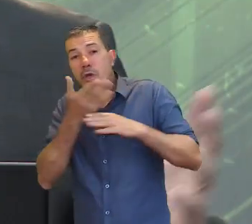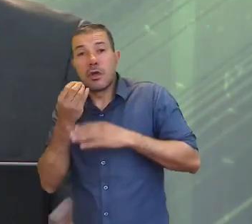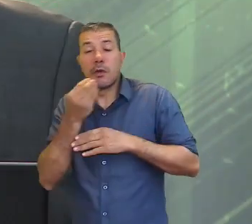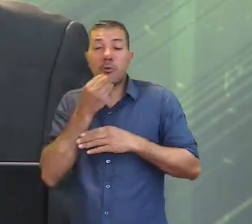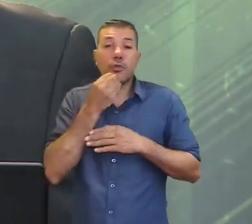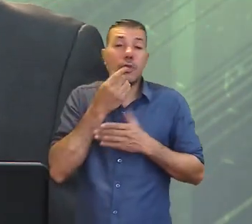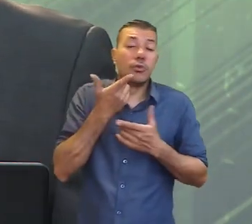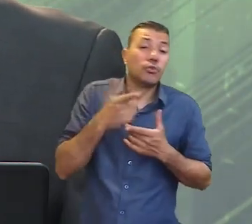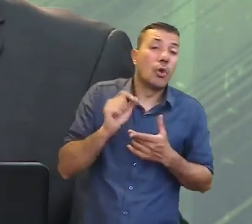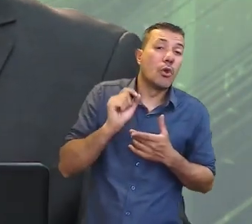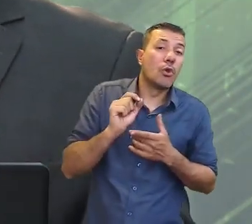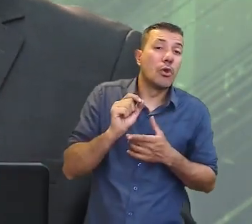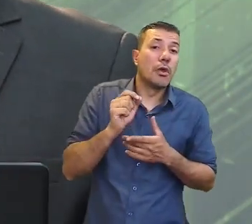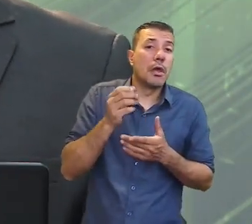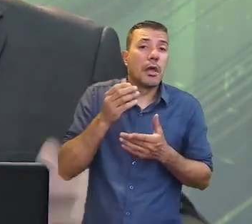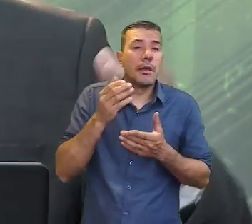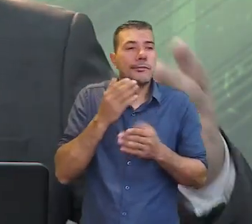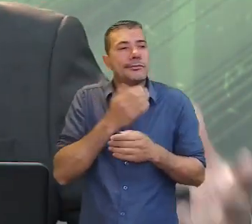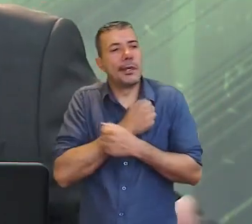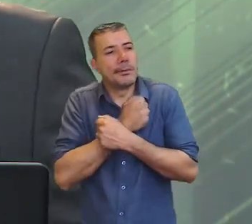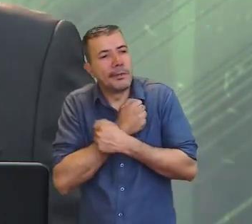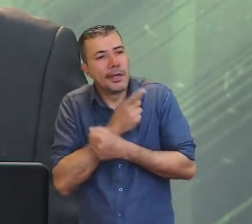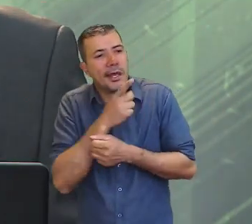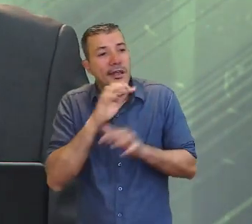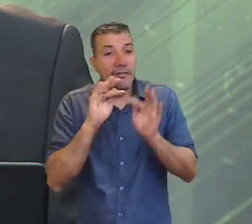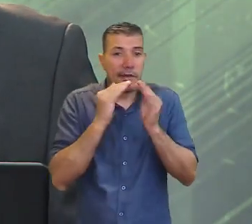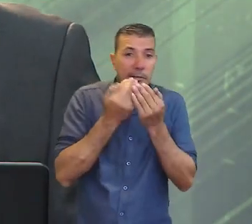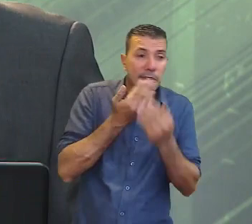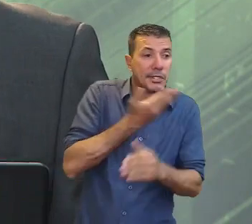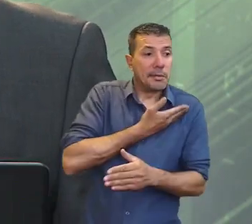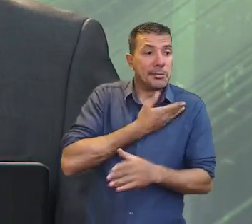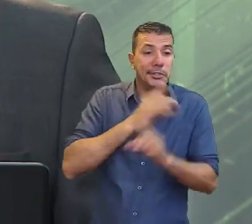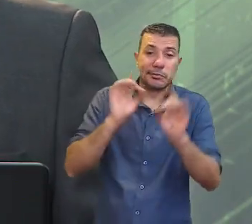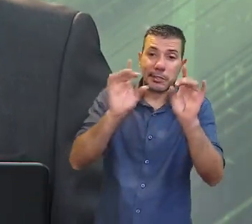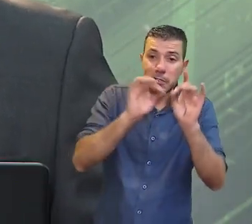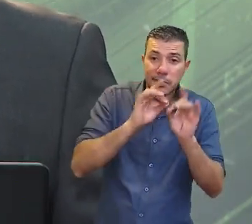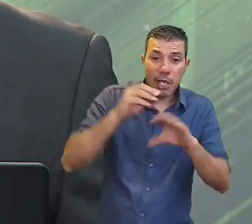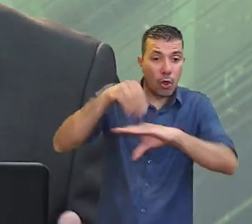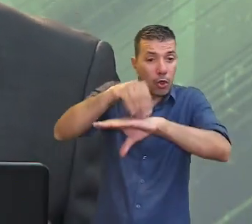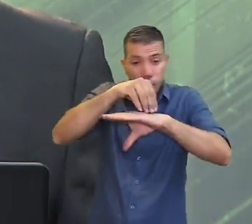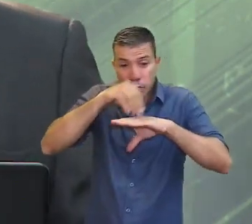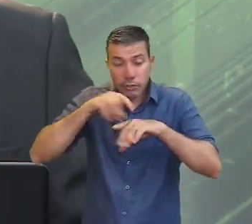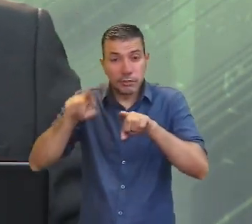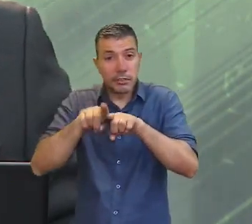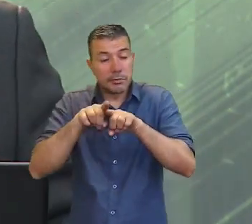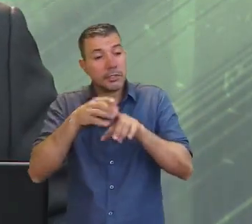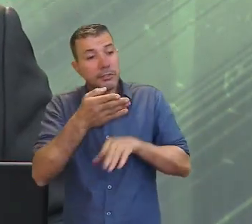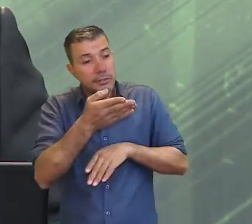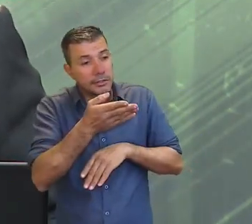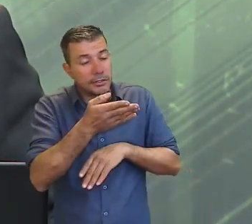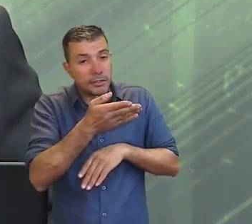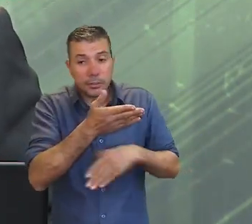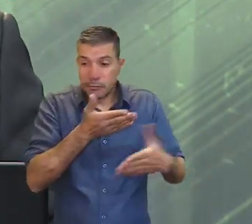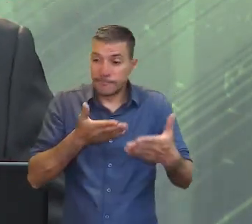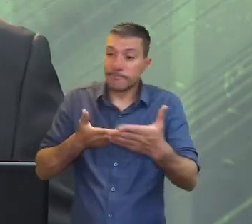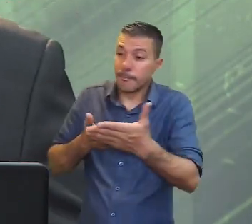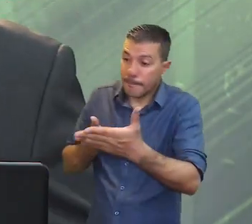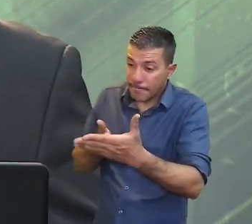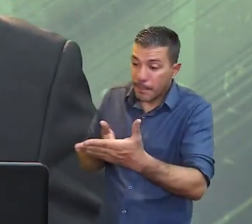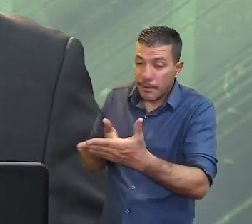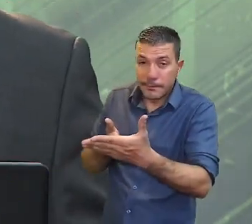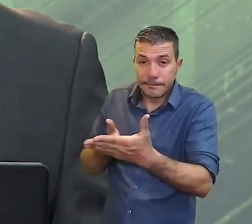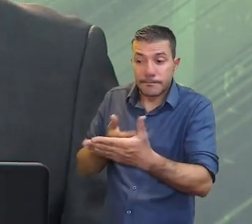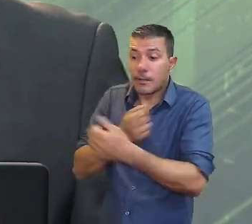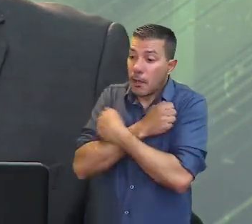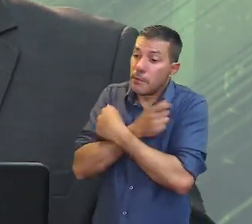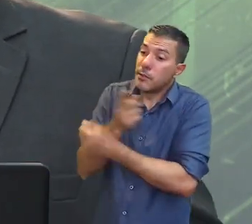oportunidade rapidinho para que você possa mandar um abraço para a família, para um amigo especial, para o distrito. Então, eu vou começar como eu comecei daqui, da minha direita. Pastor,